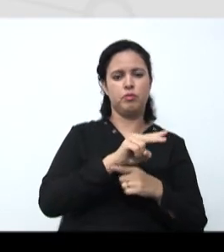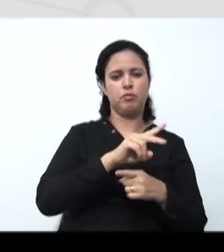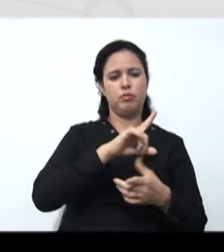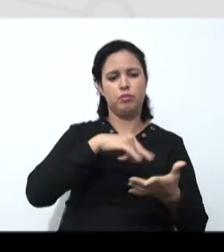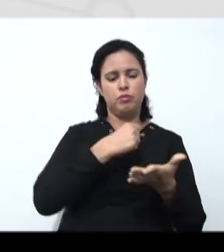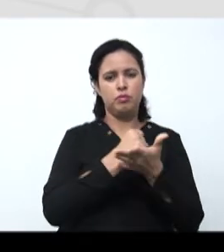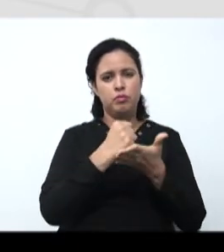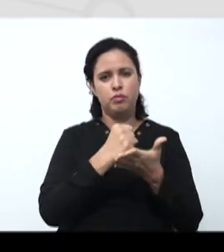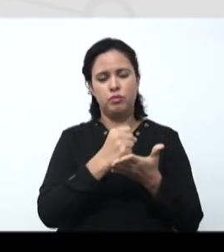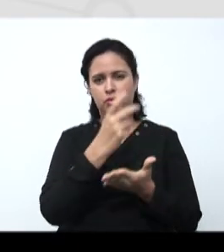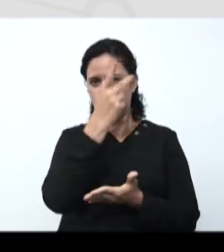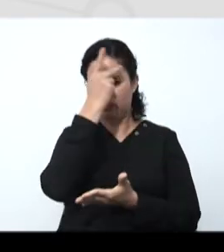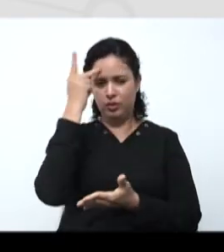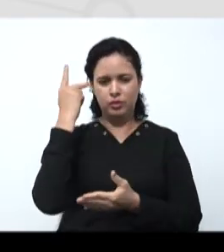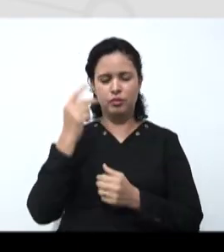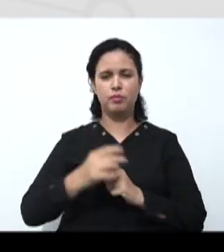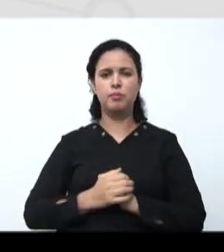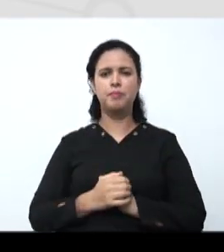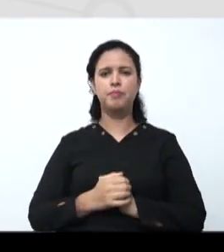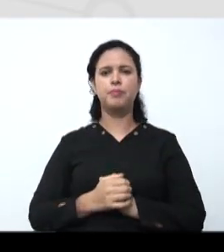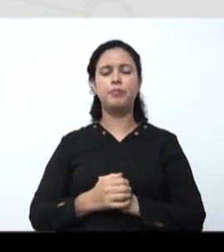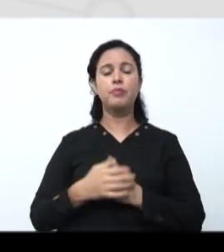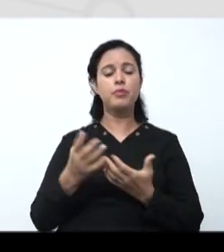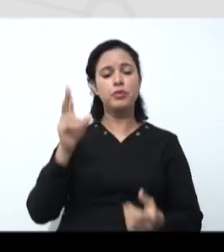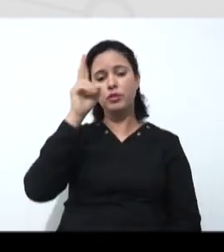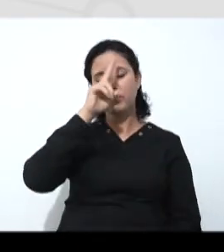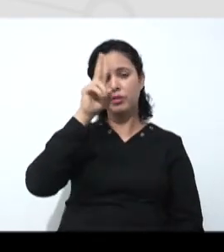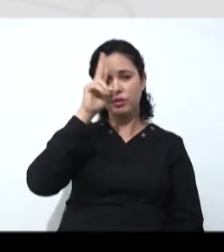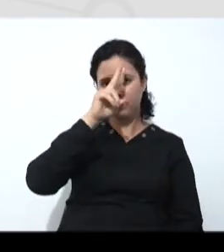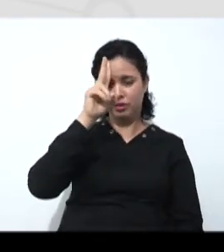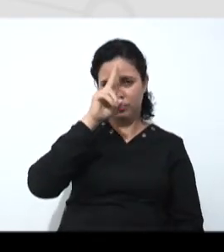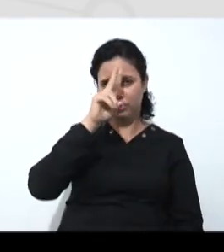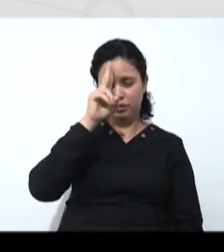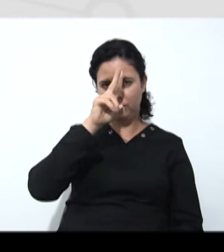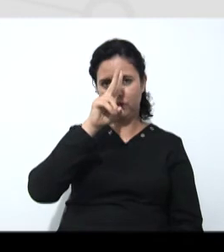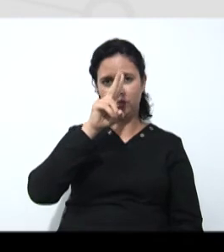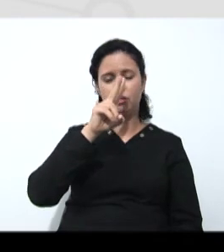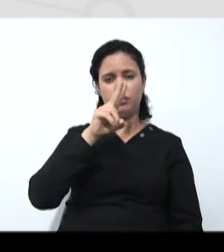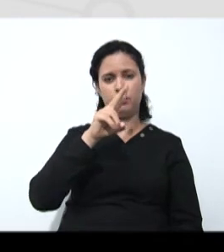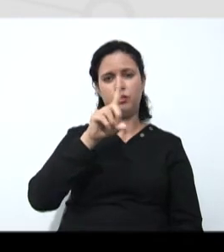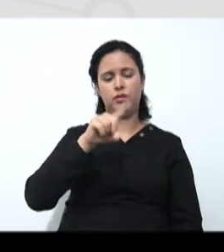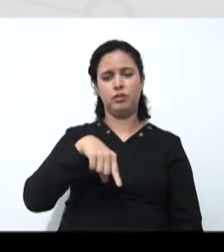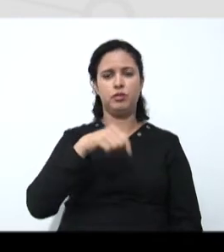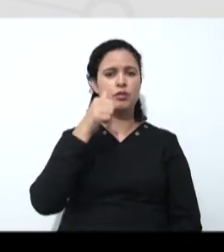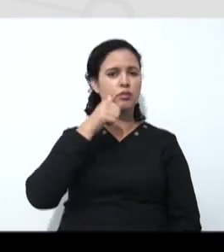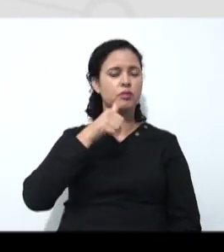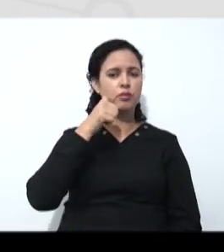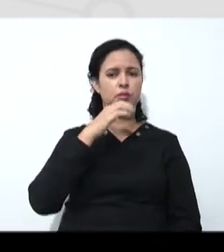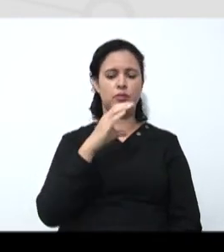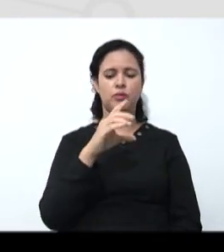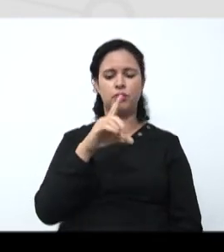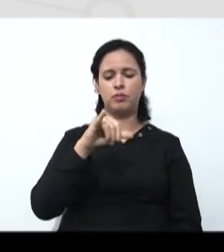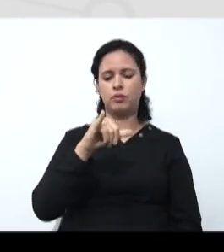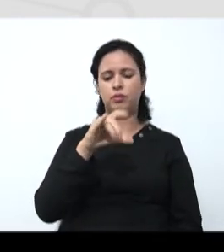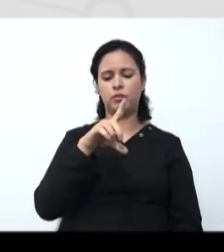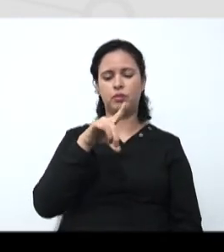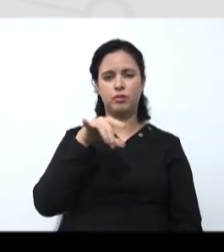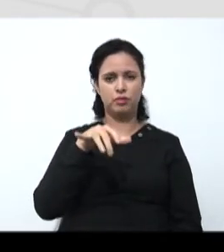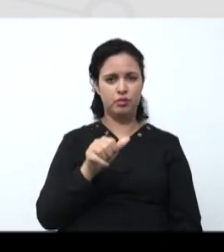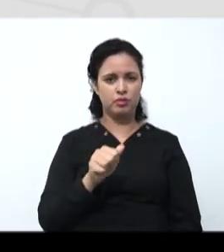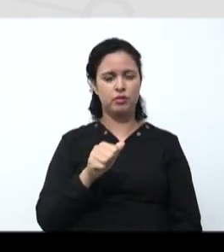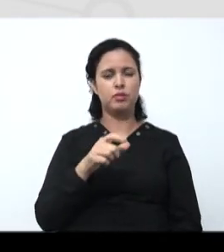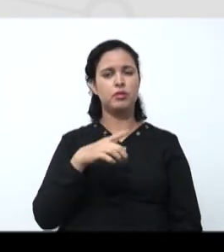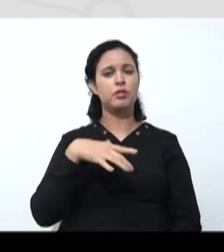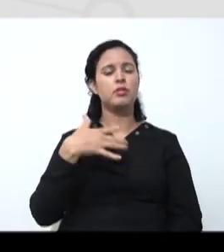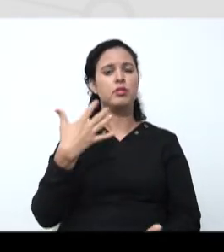vê as perguntinhas de novo aparecendo. Essa é a história da dona Cida. Então, qual o tipo de negócio dela? Olha o percurso que ela teve,